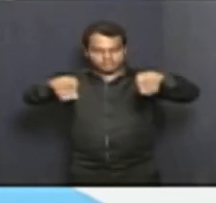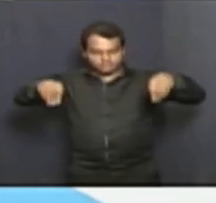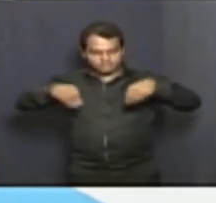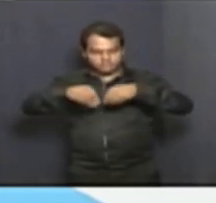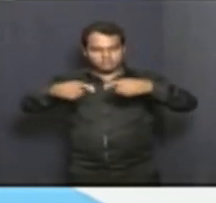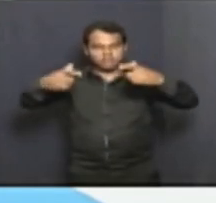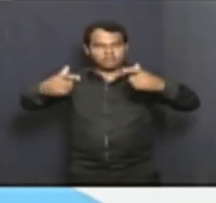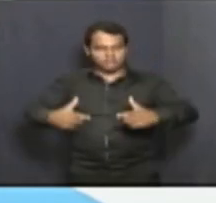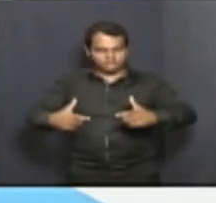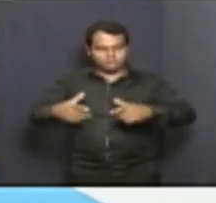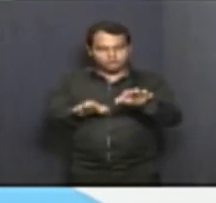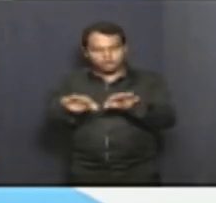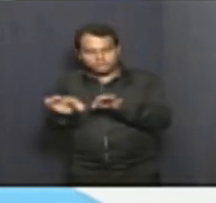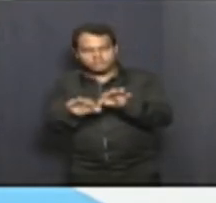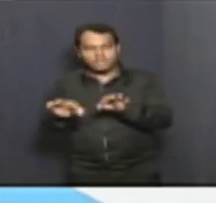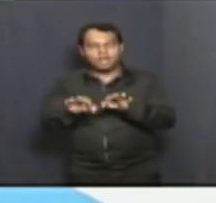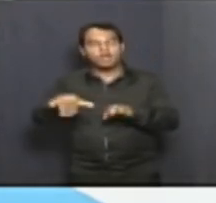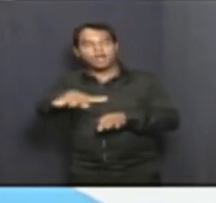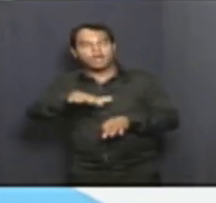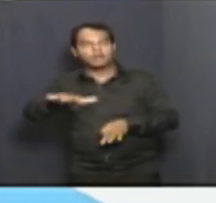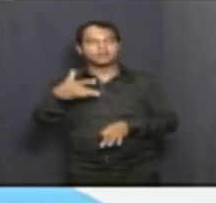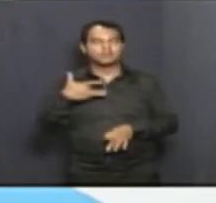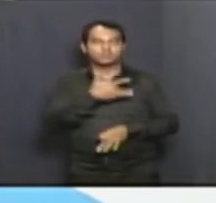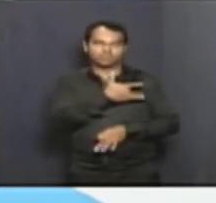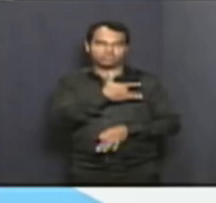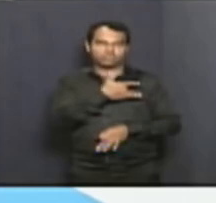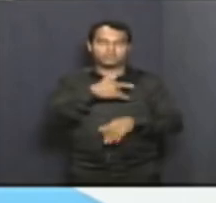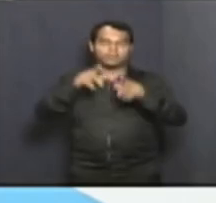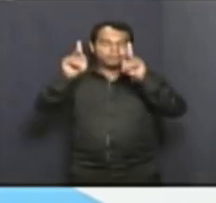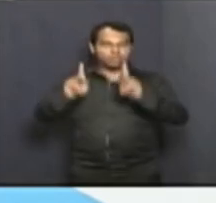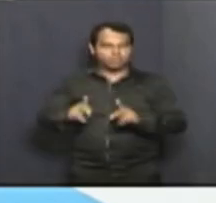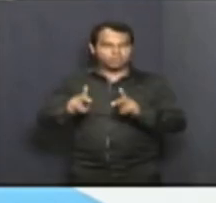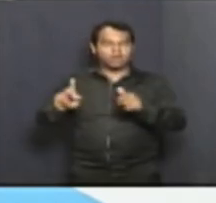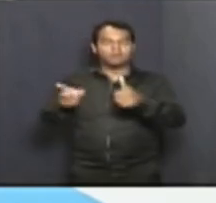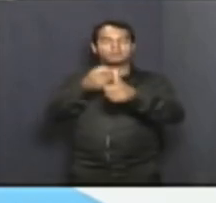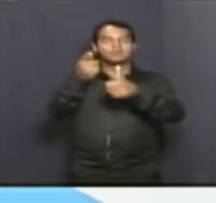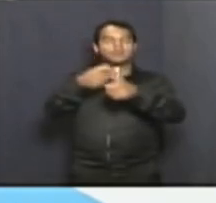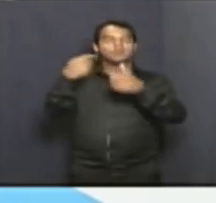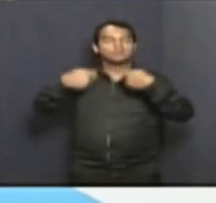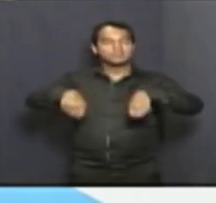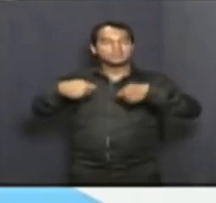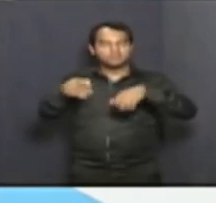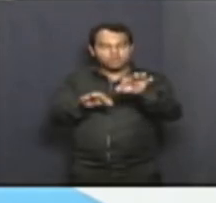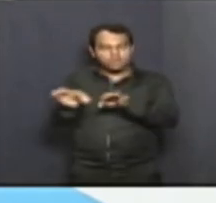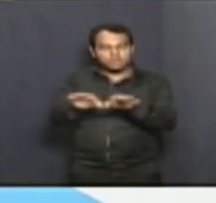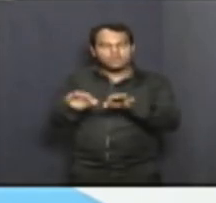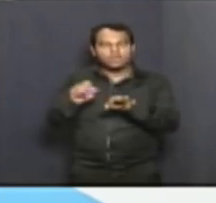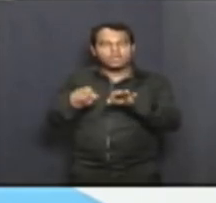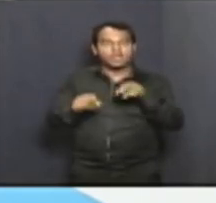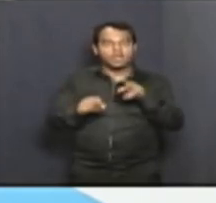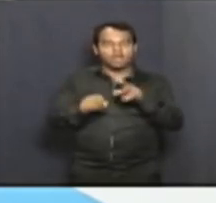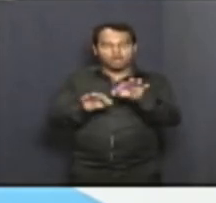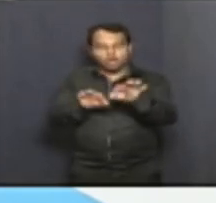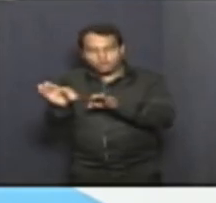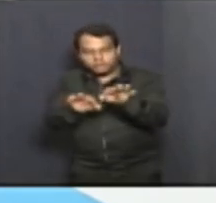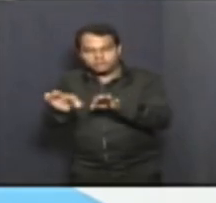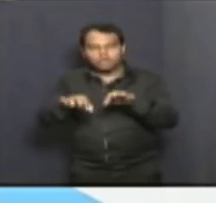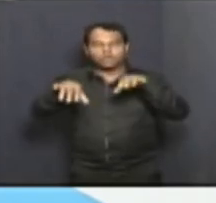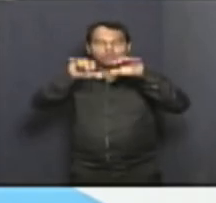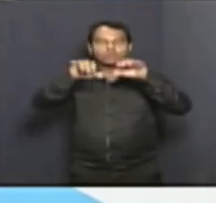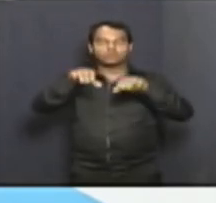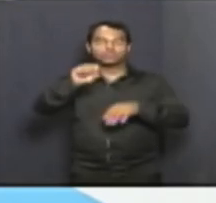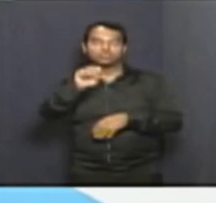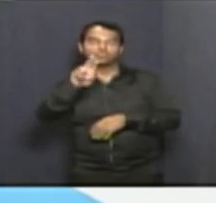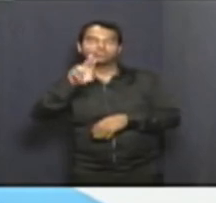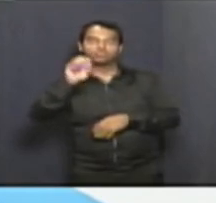coordenação da saúde pública a primeira coisa que tem que fazer é cuidar do sistema básico de saúde